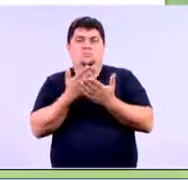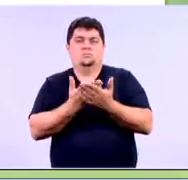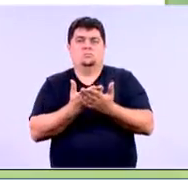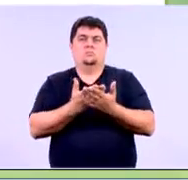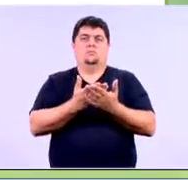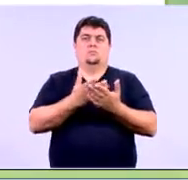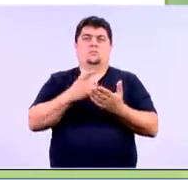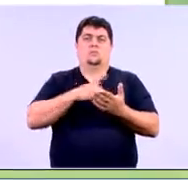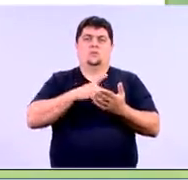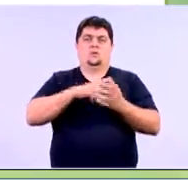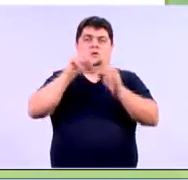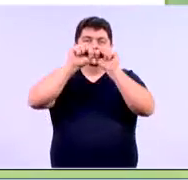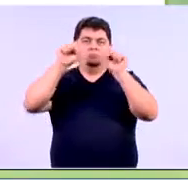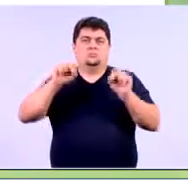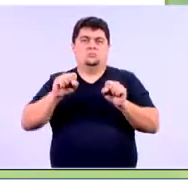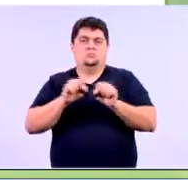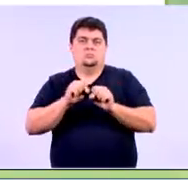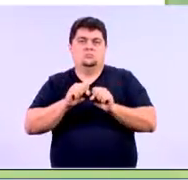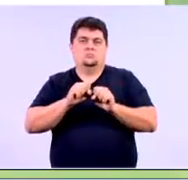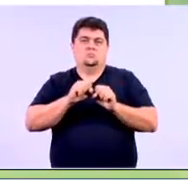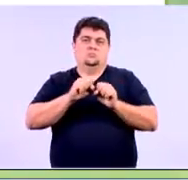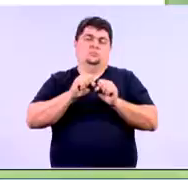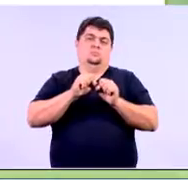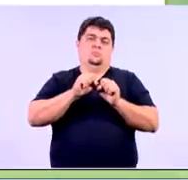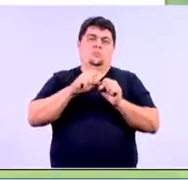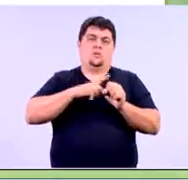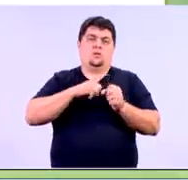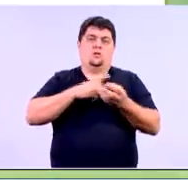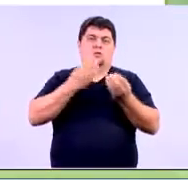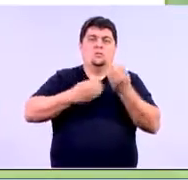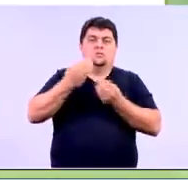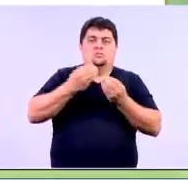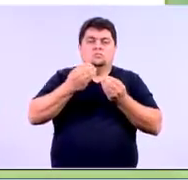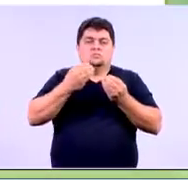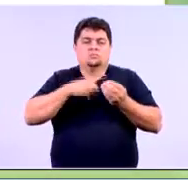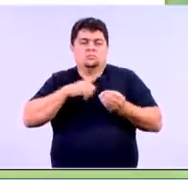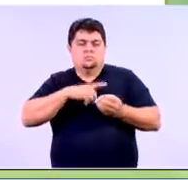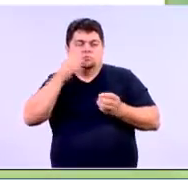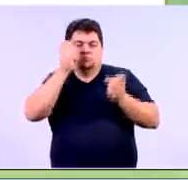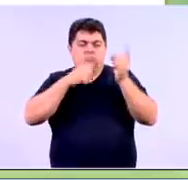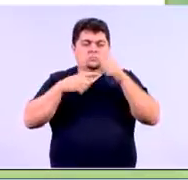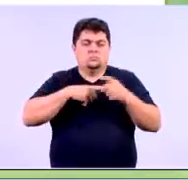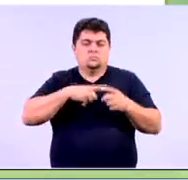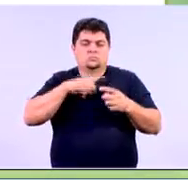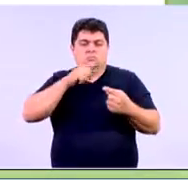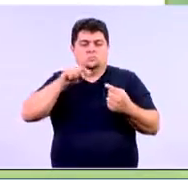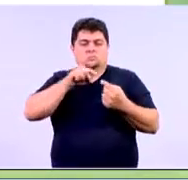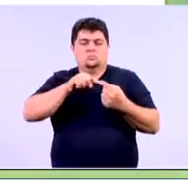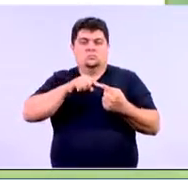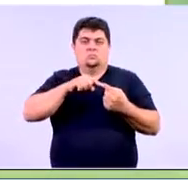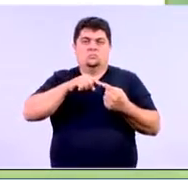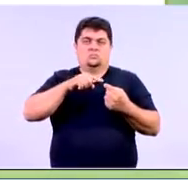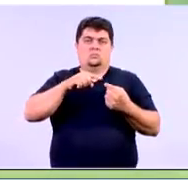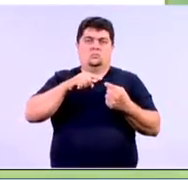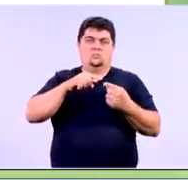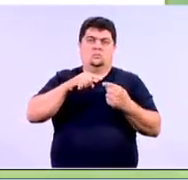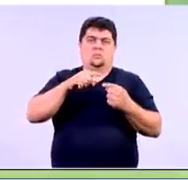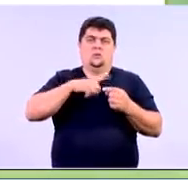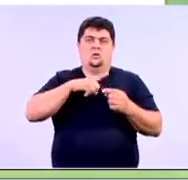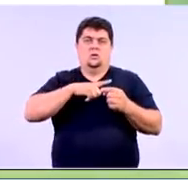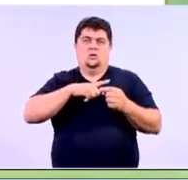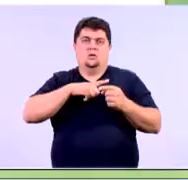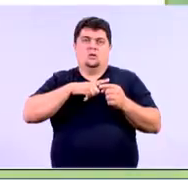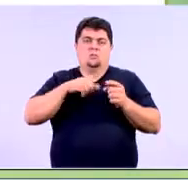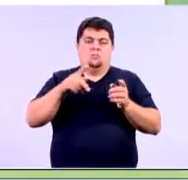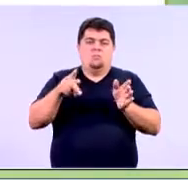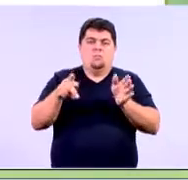e constitucional tributário, desculpem. Limitações a esse sistema constitucionais ao poder